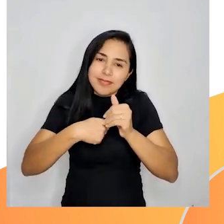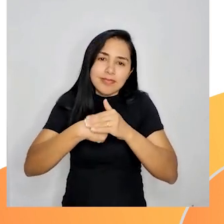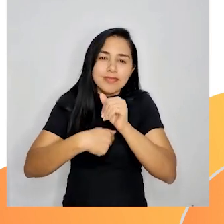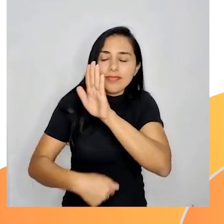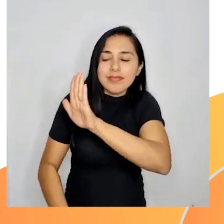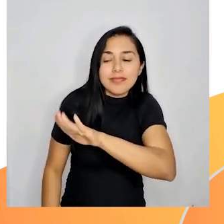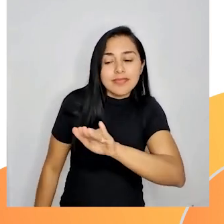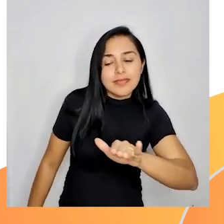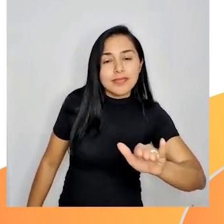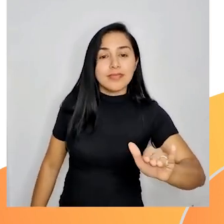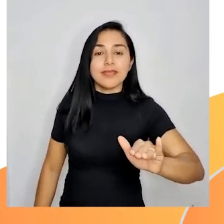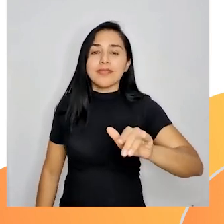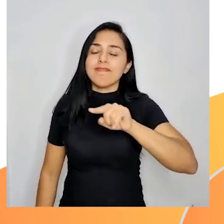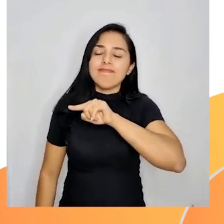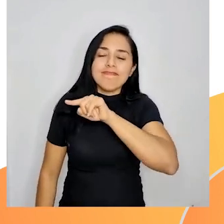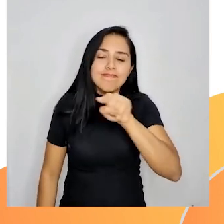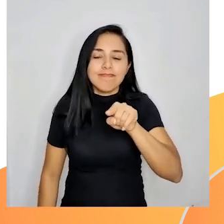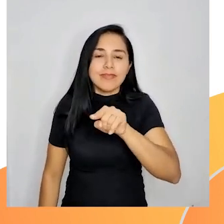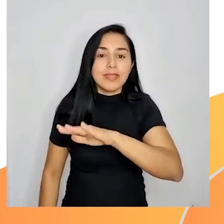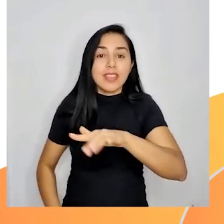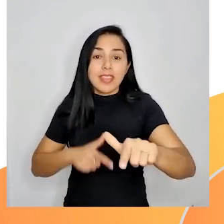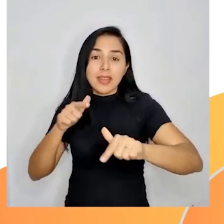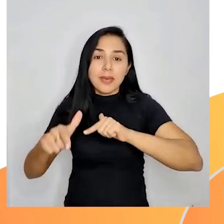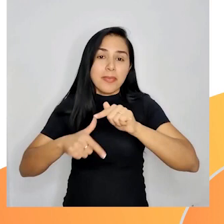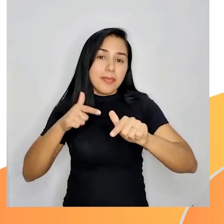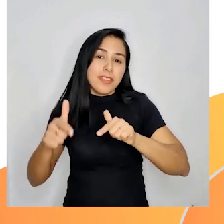que trabalhais como se brincasseis.